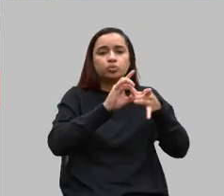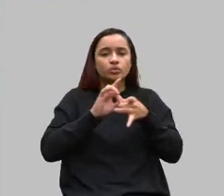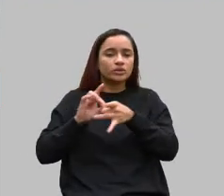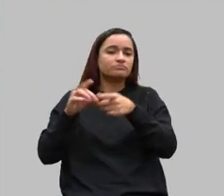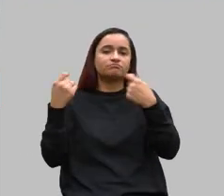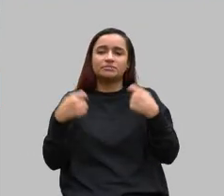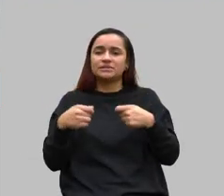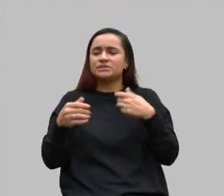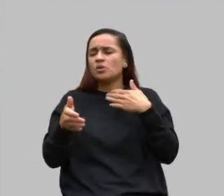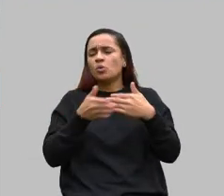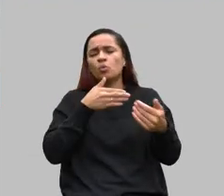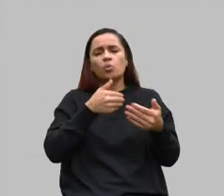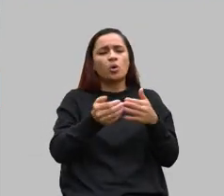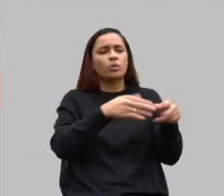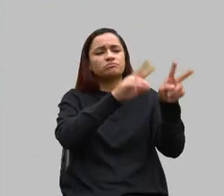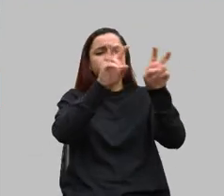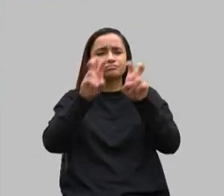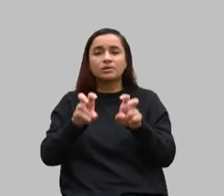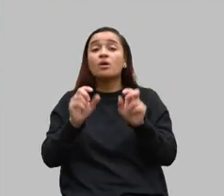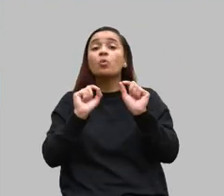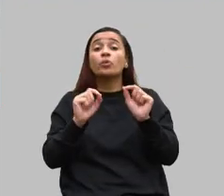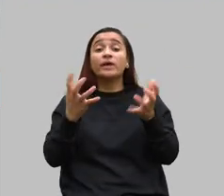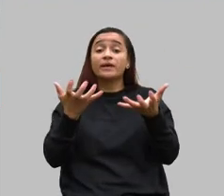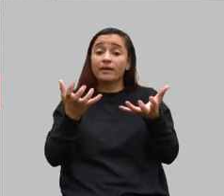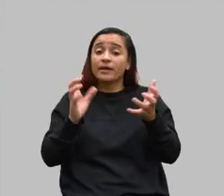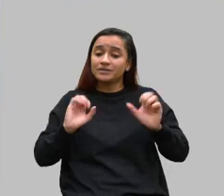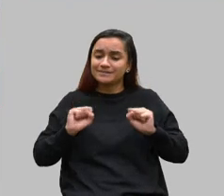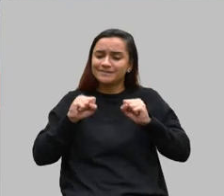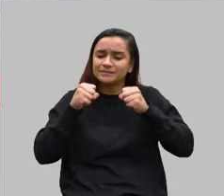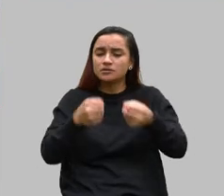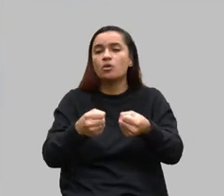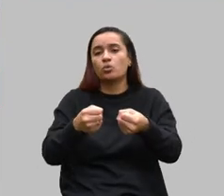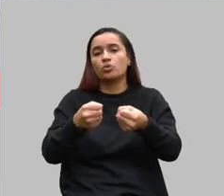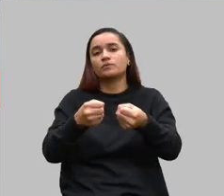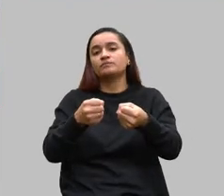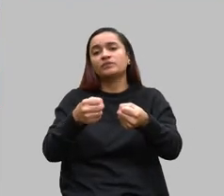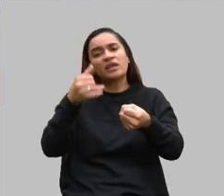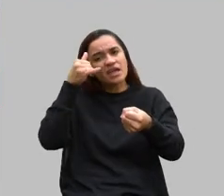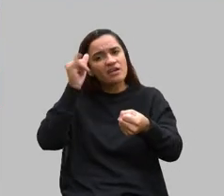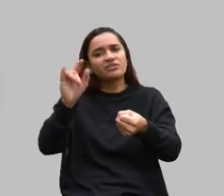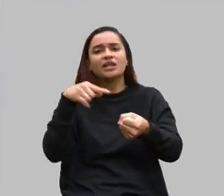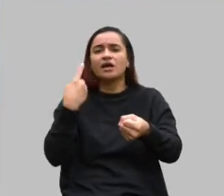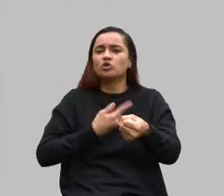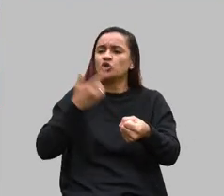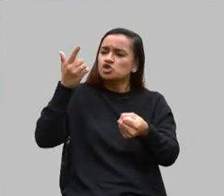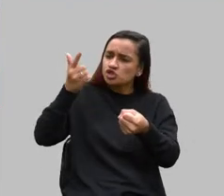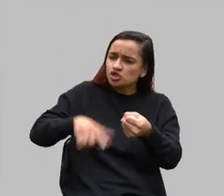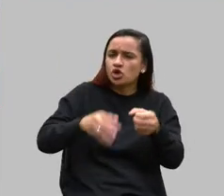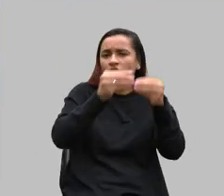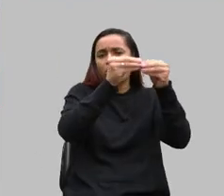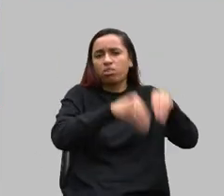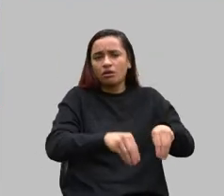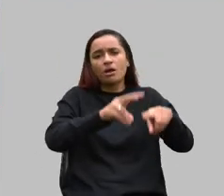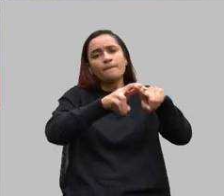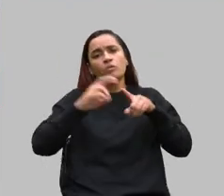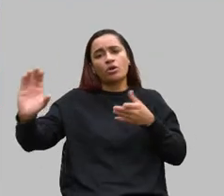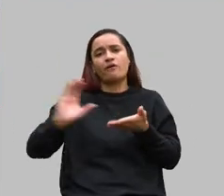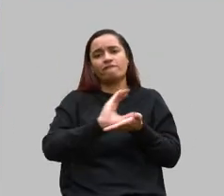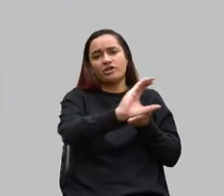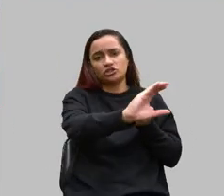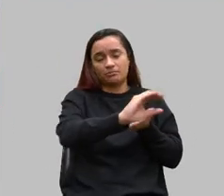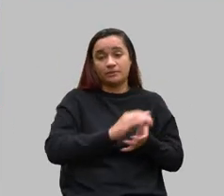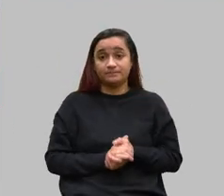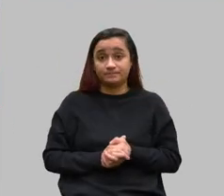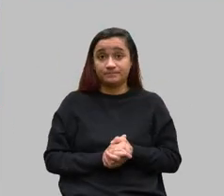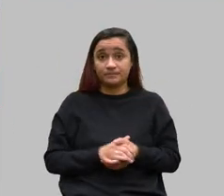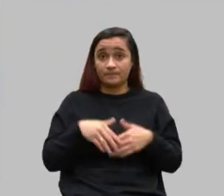política partidária em prol de assegurar que não sejamos de novo preteridos né em relação a esses investimentos então o primeiro ponto